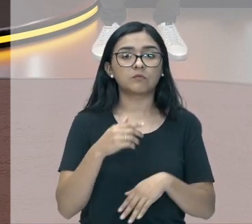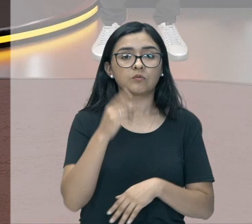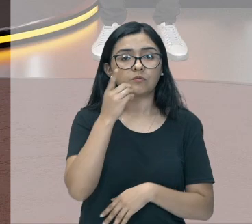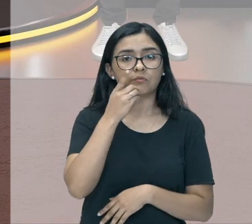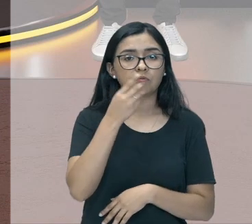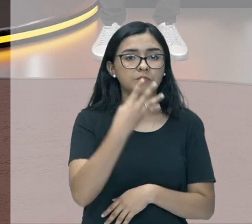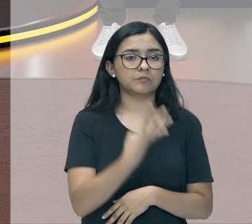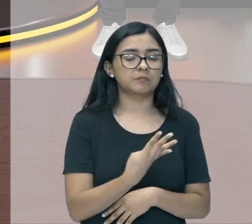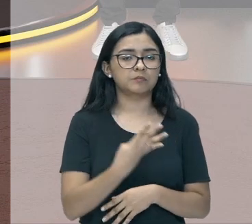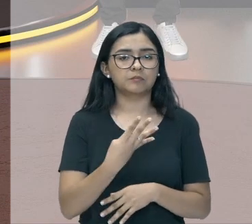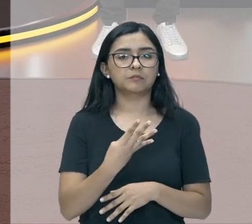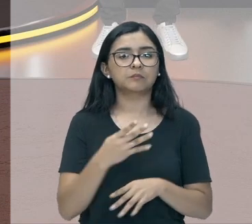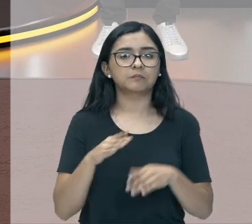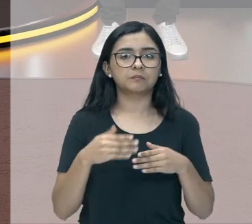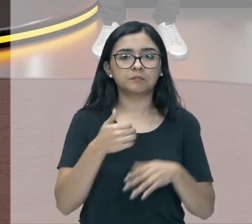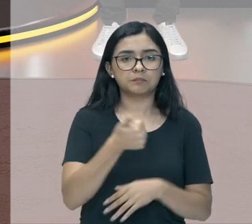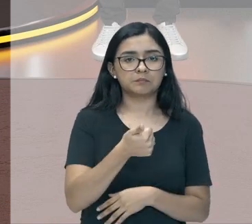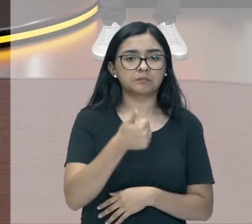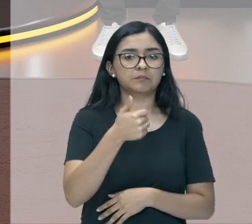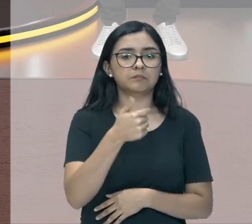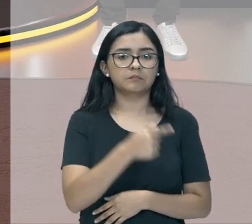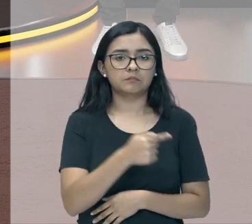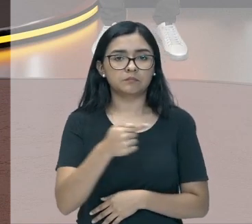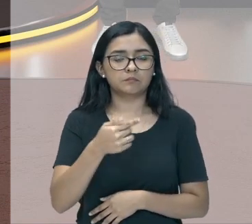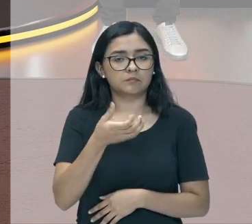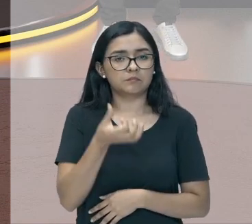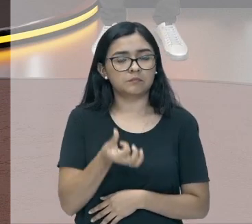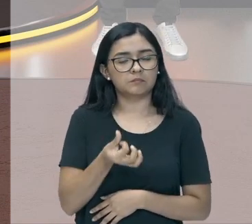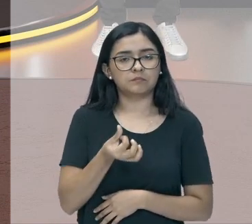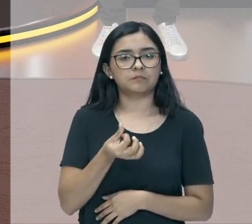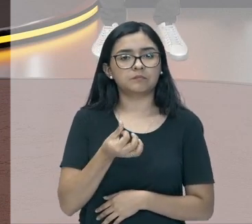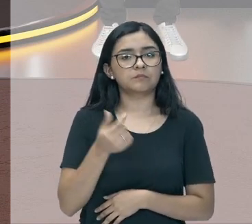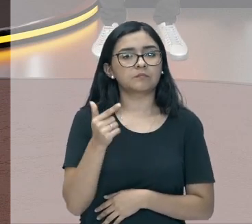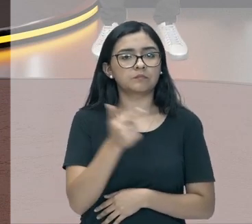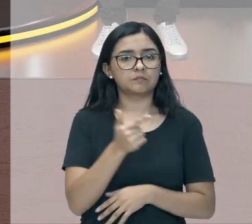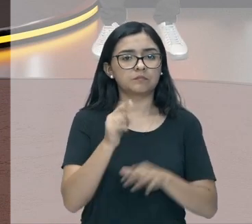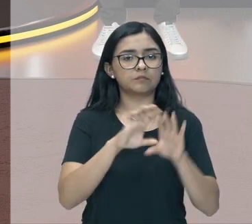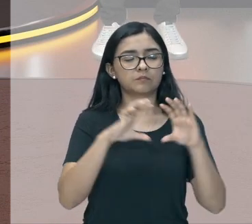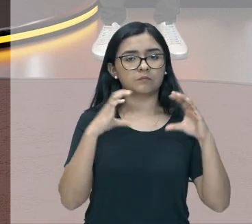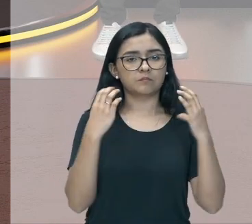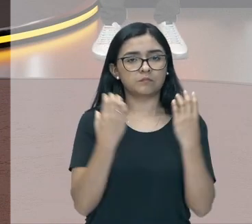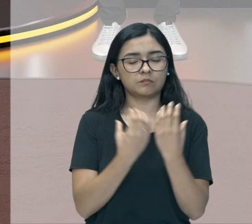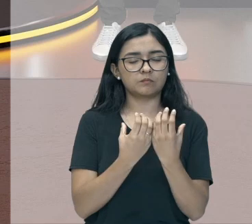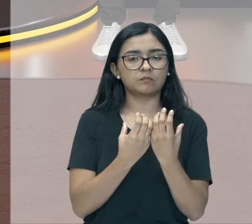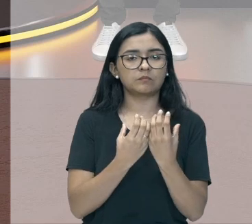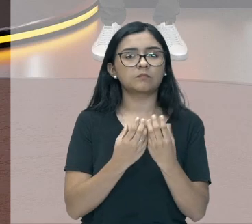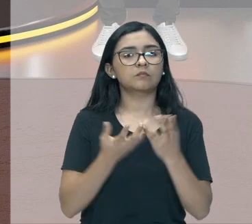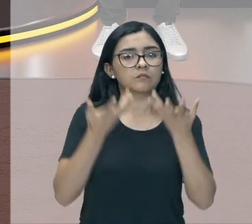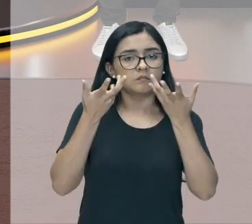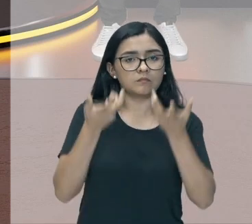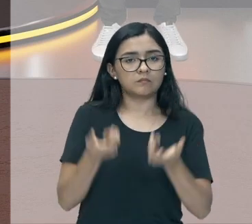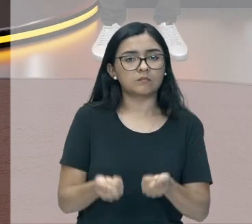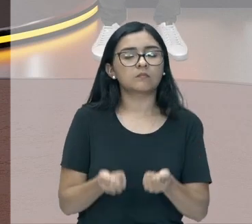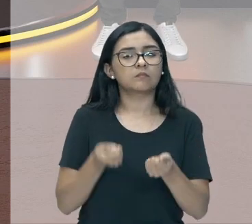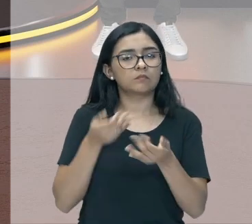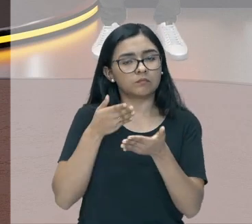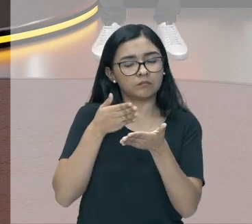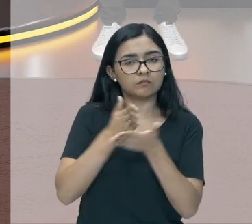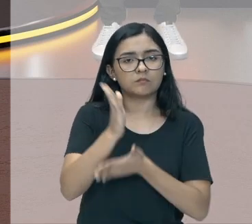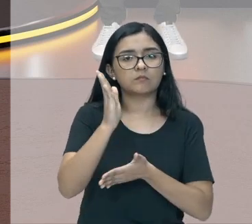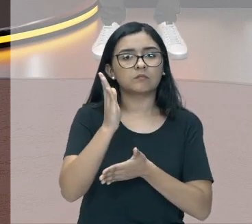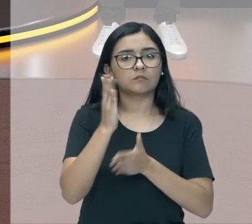de 1776, o segundo Congresso da Filadélfia aprovou e publicou